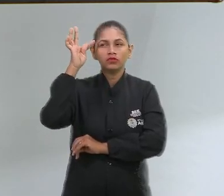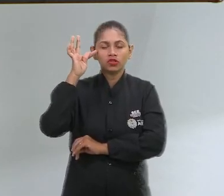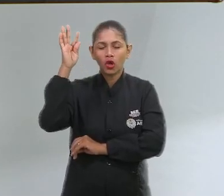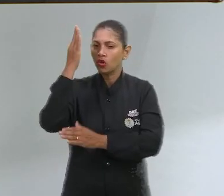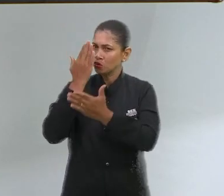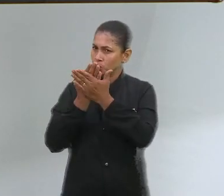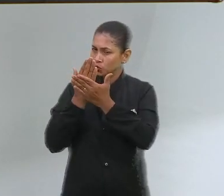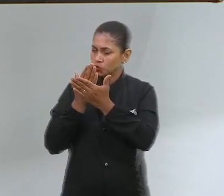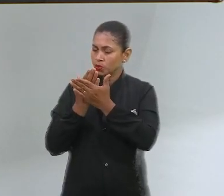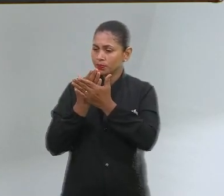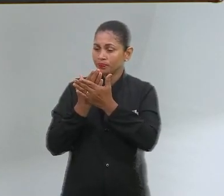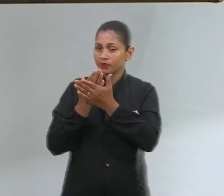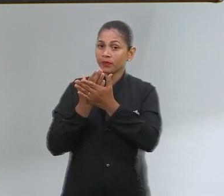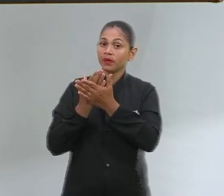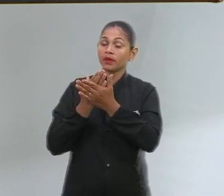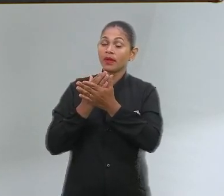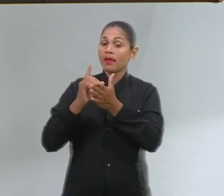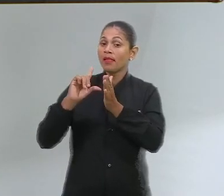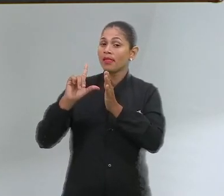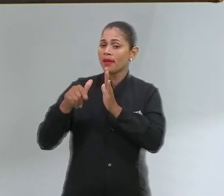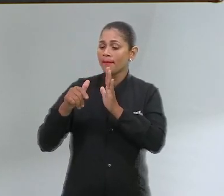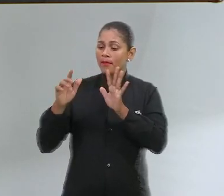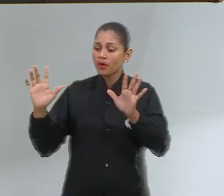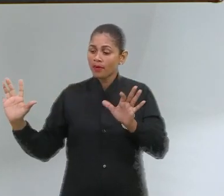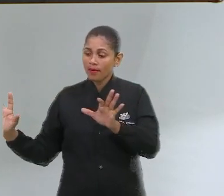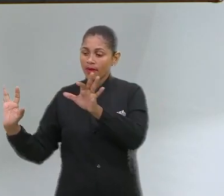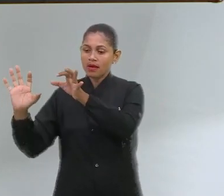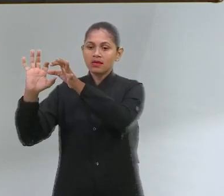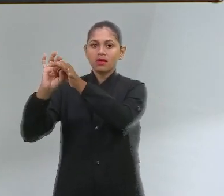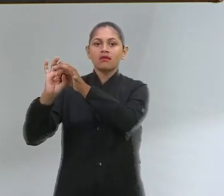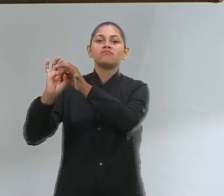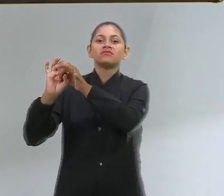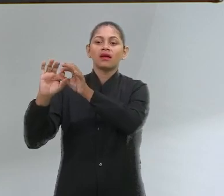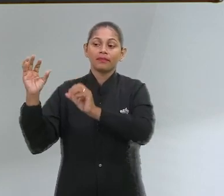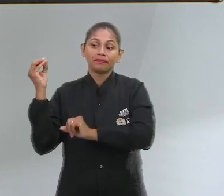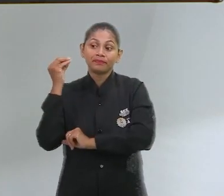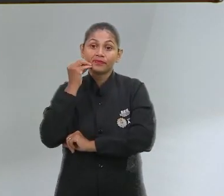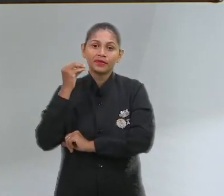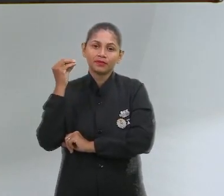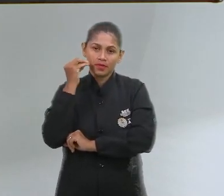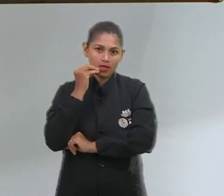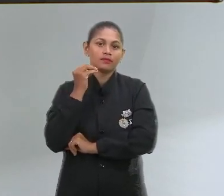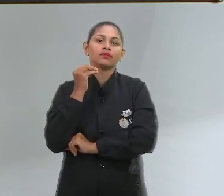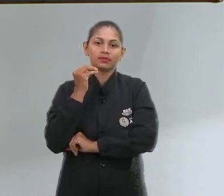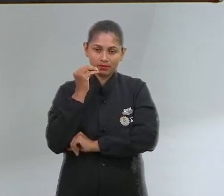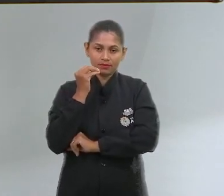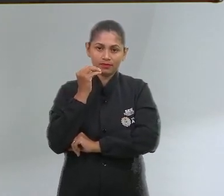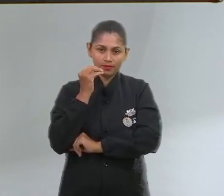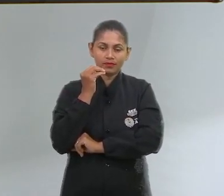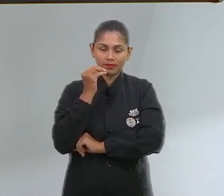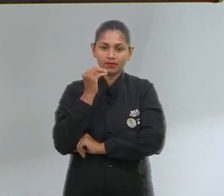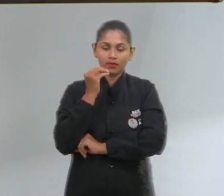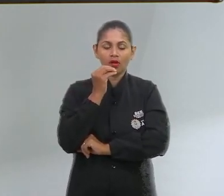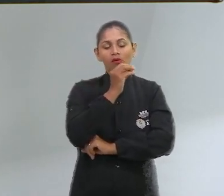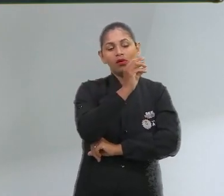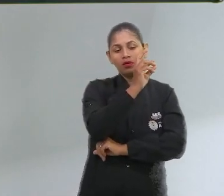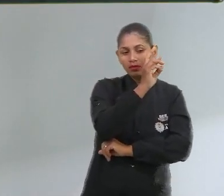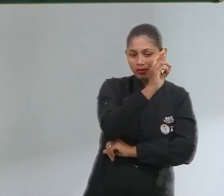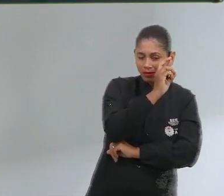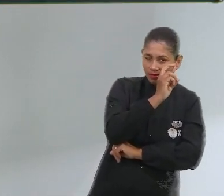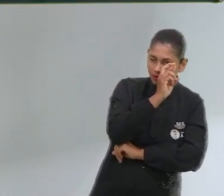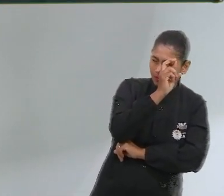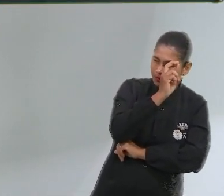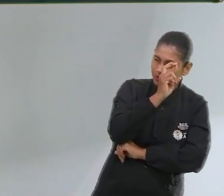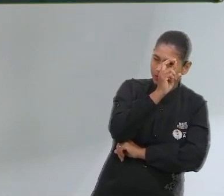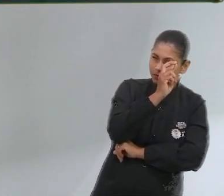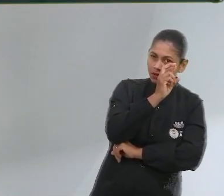estudo. E após essa teoria, o próximo passo é realizar experimentos, né? É como se fosse mesmo uma